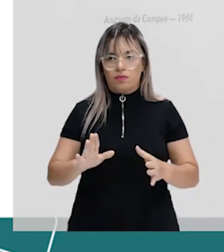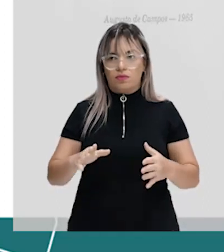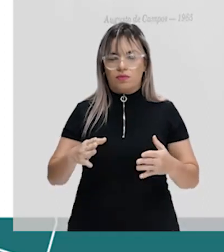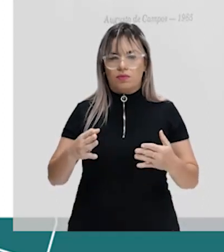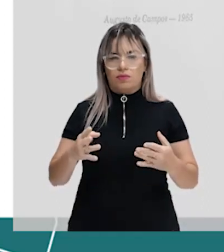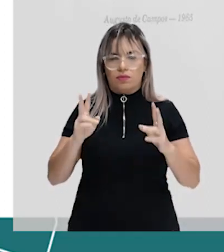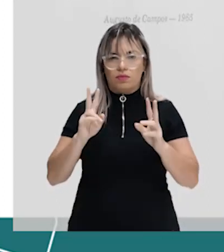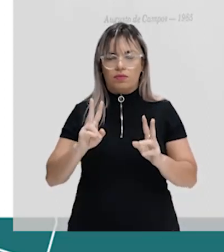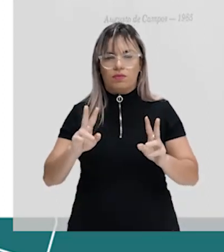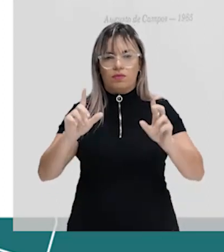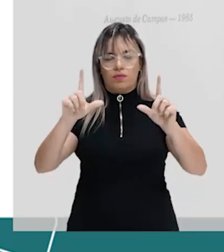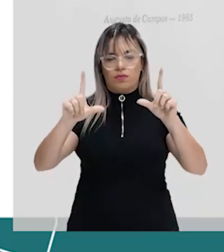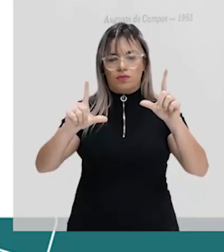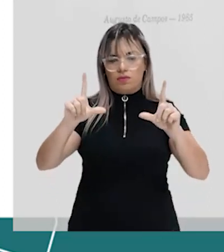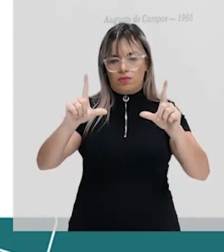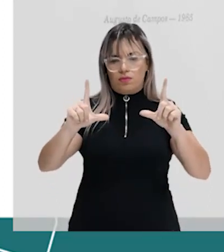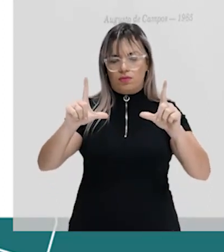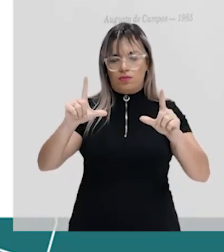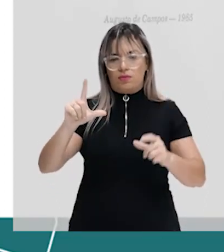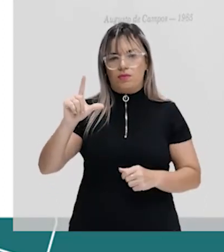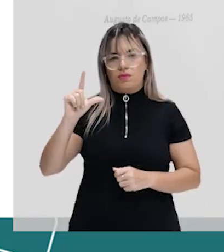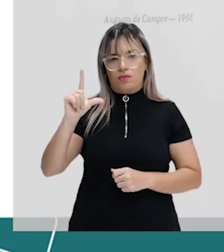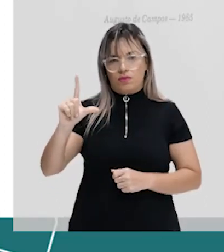palavra lixo